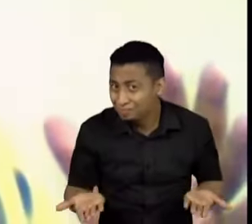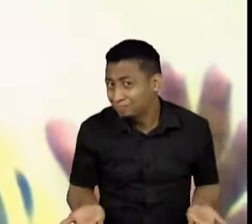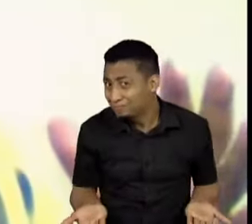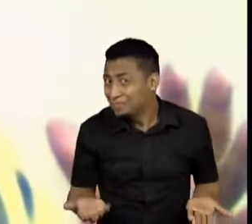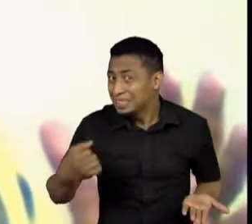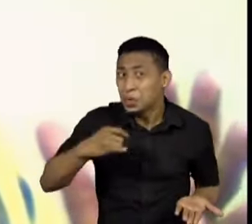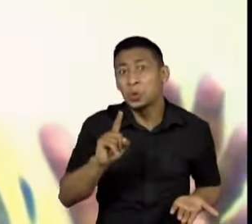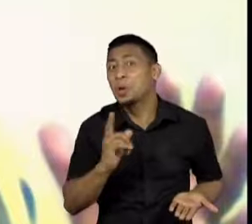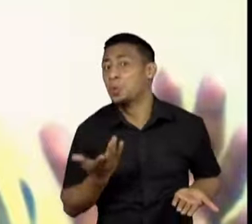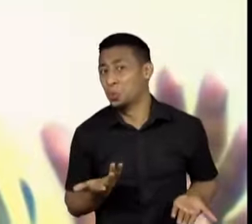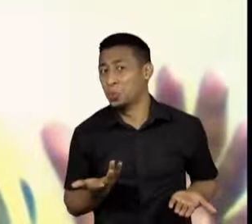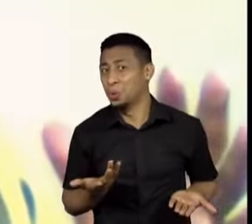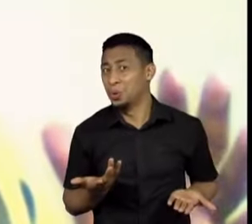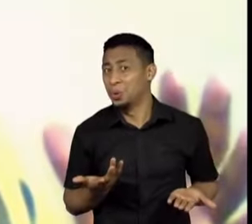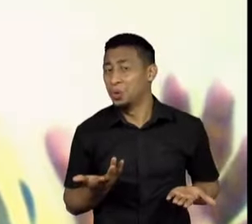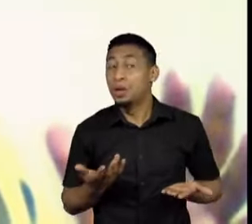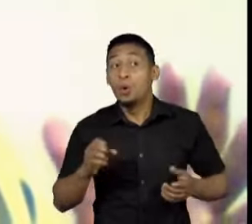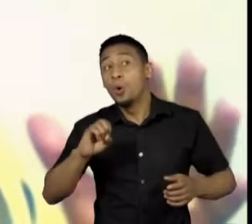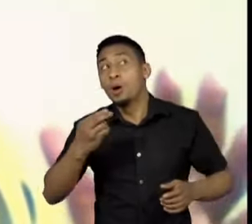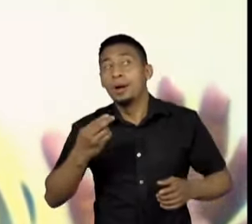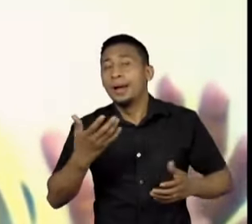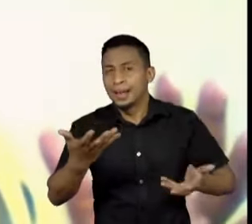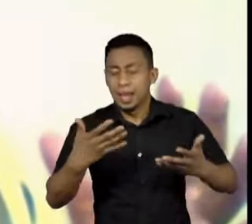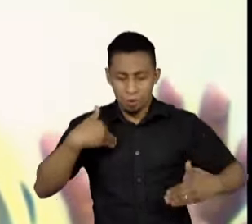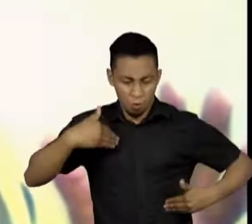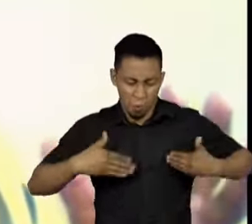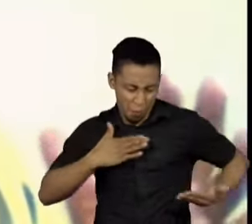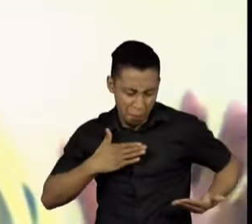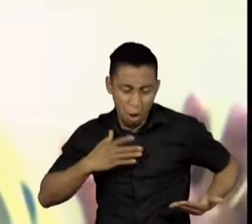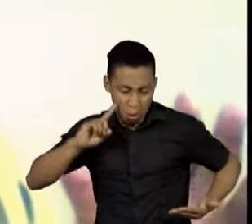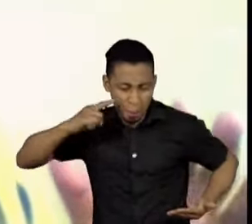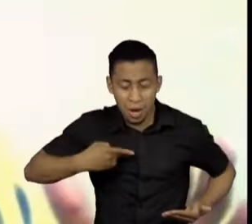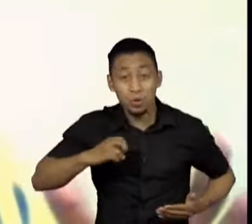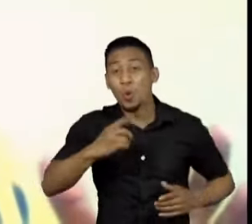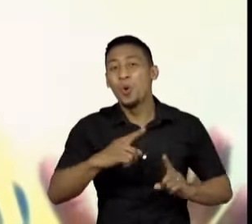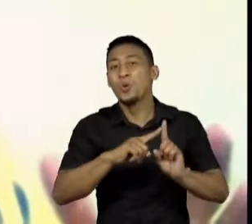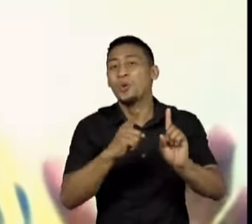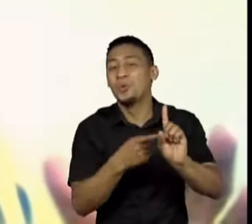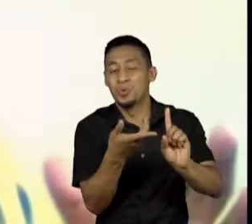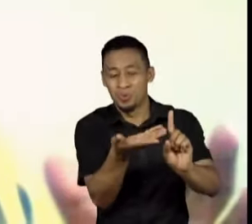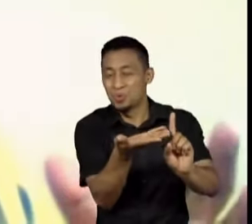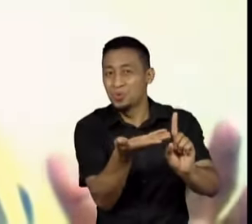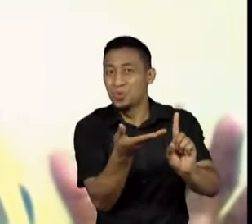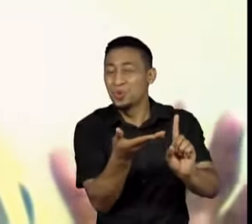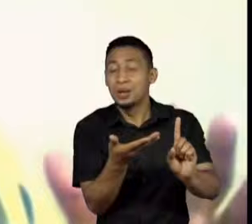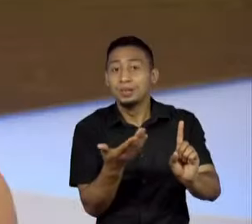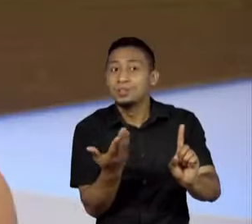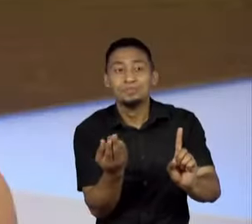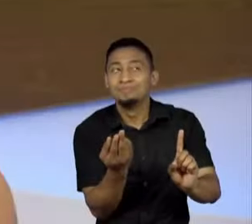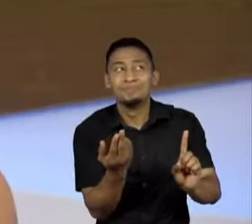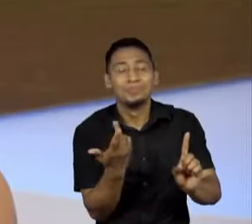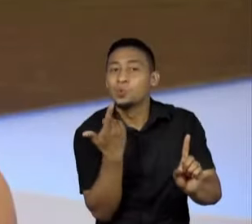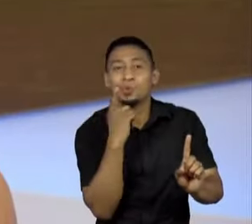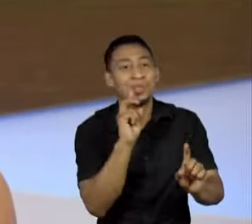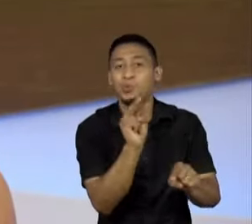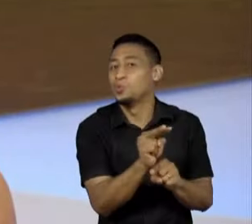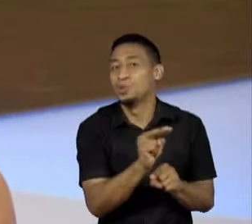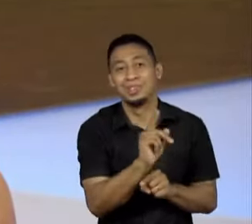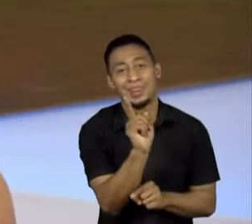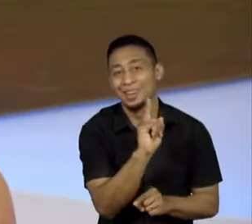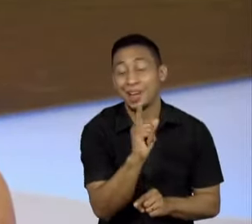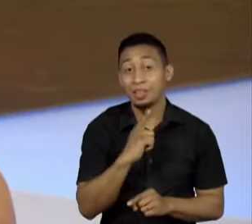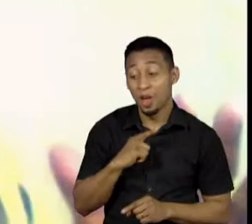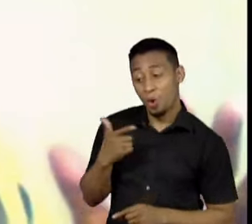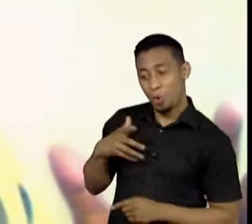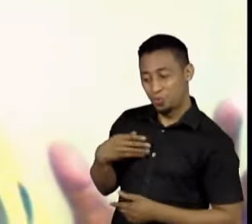ela quer se afirmar com o corpo dela, ou ela quer fazer um aborto porque ela sabe que ela não vai dar conta de um filho, porque ela sabe que ela tem mais